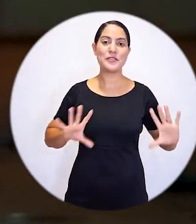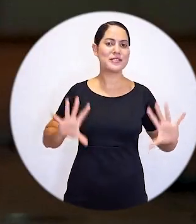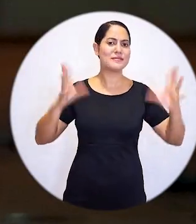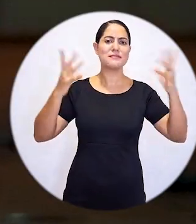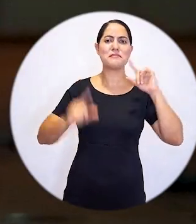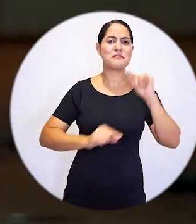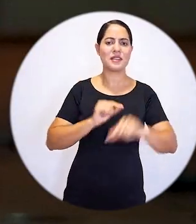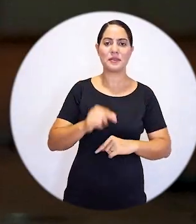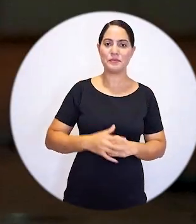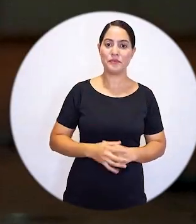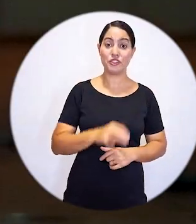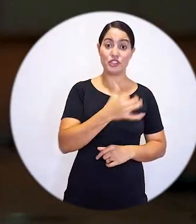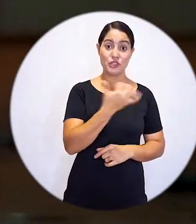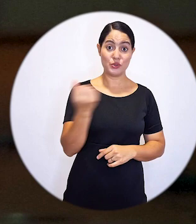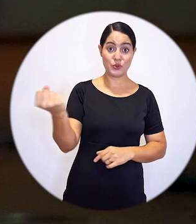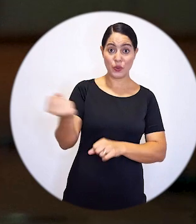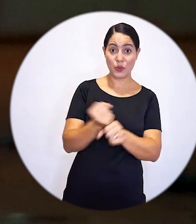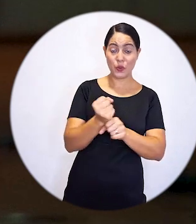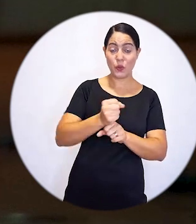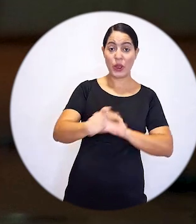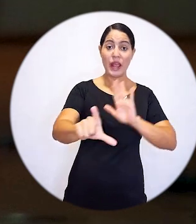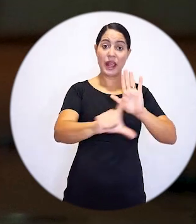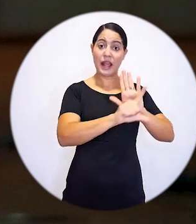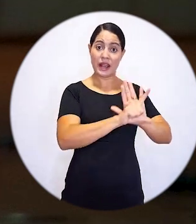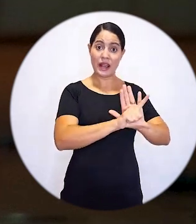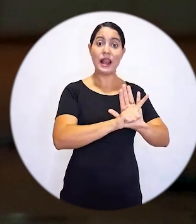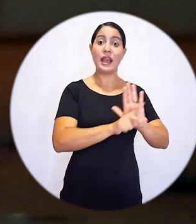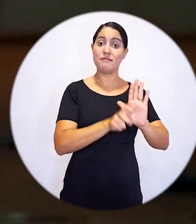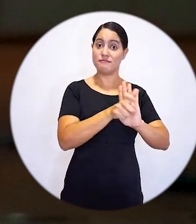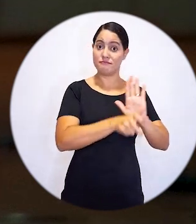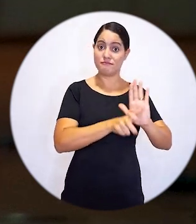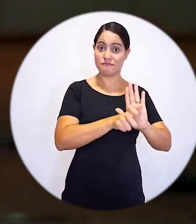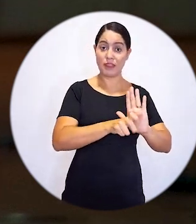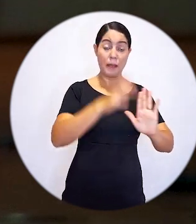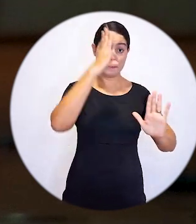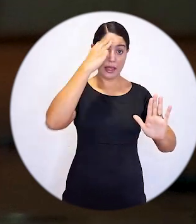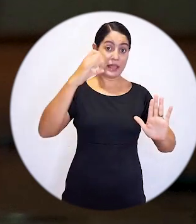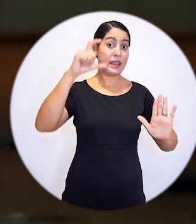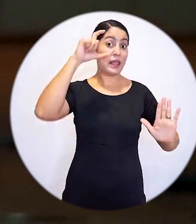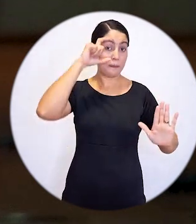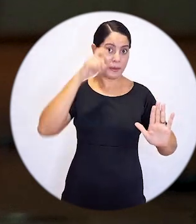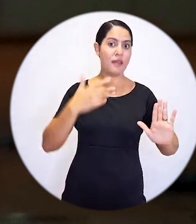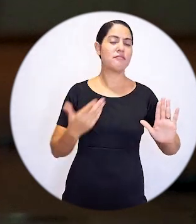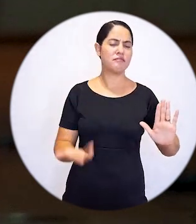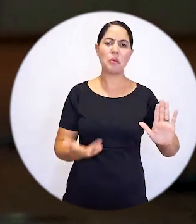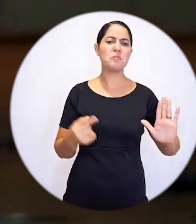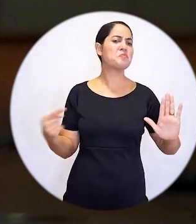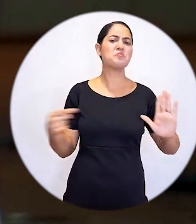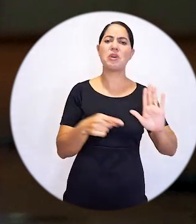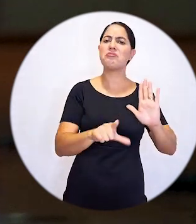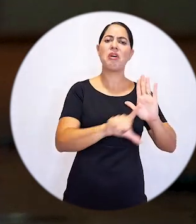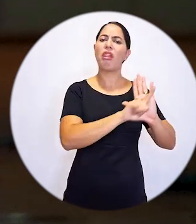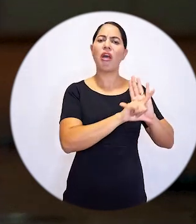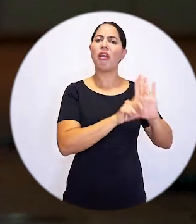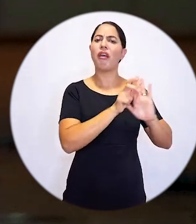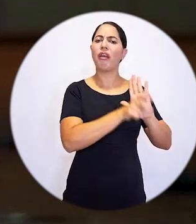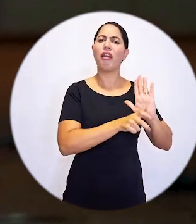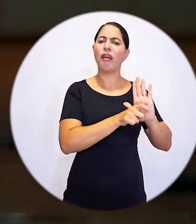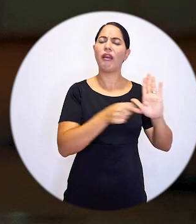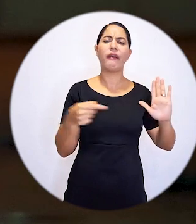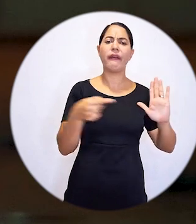também celebra os 18 anos da Lei Maria da Penha, uma legislação transformadora e decisiva